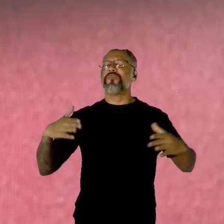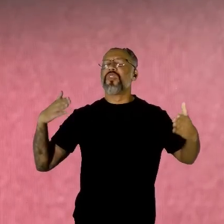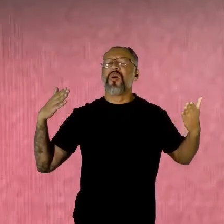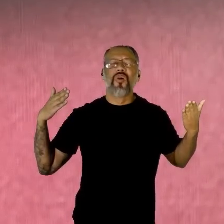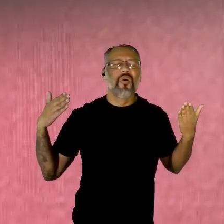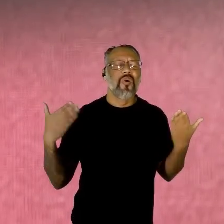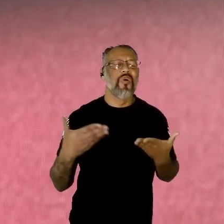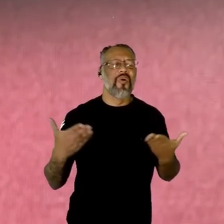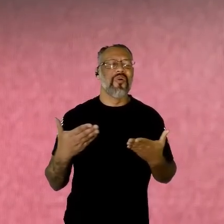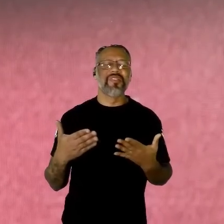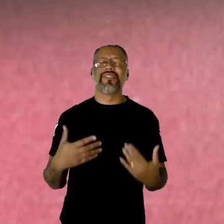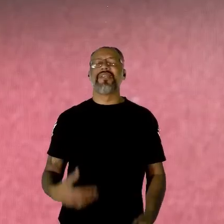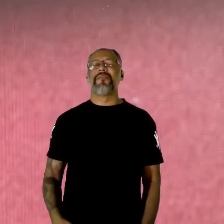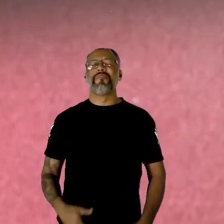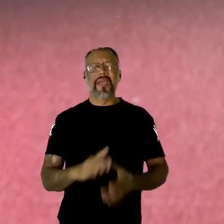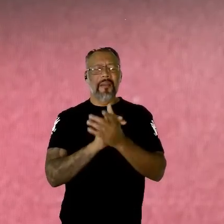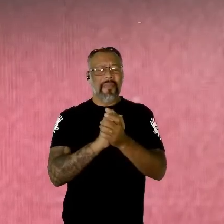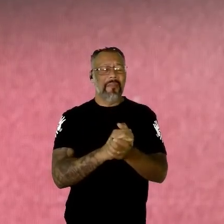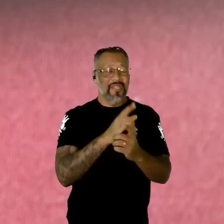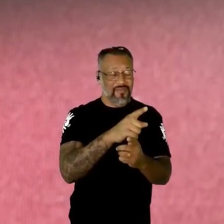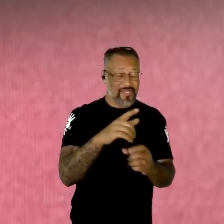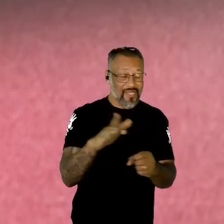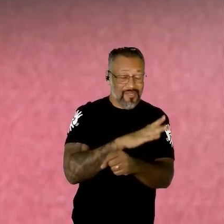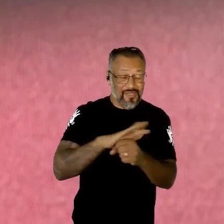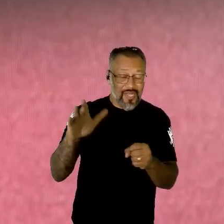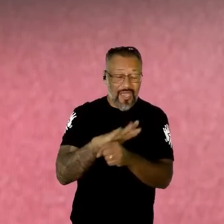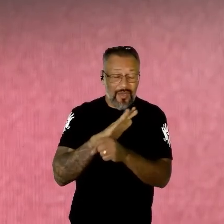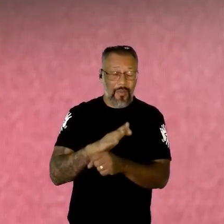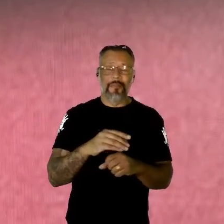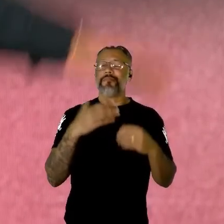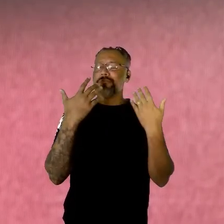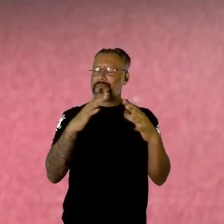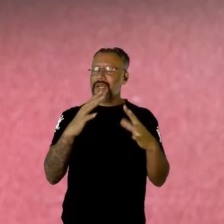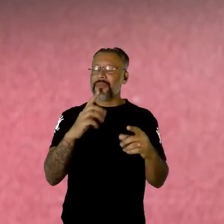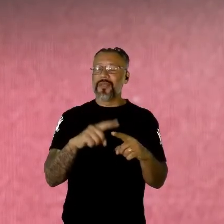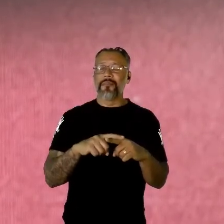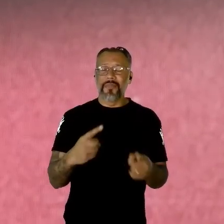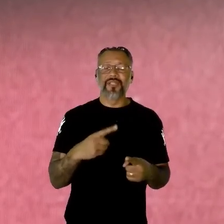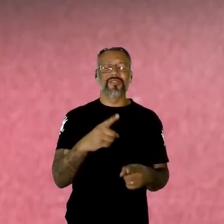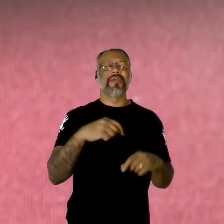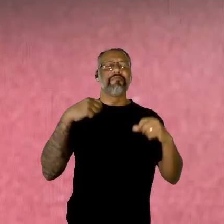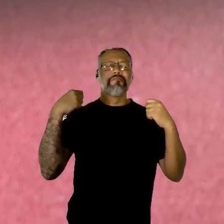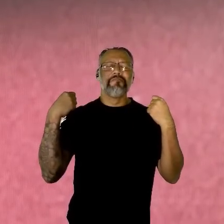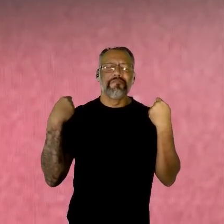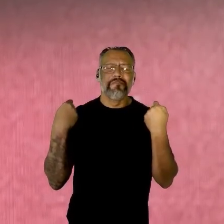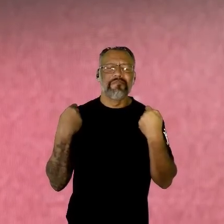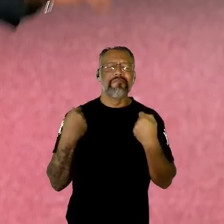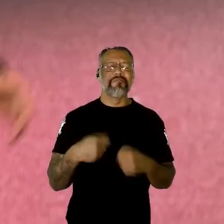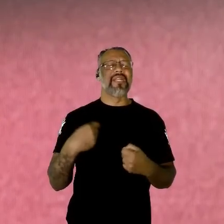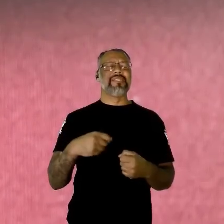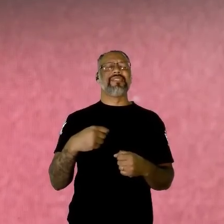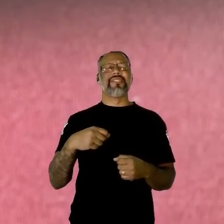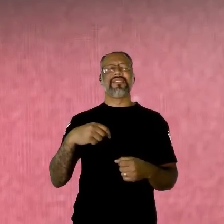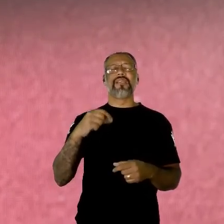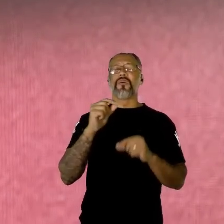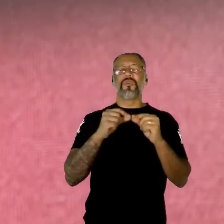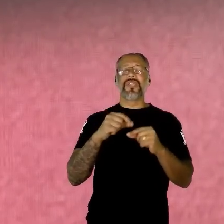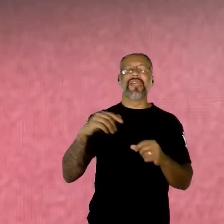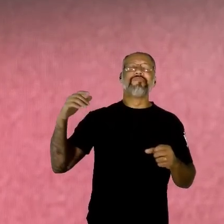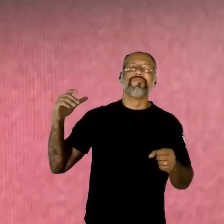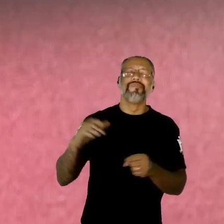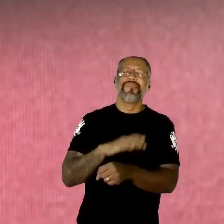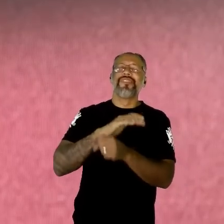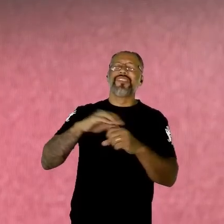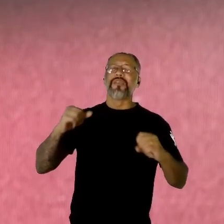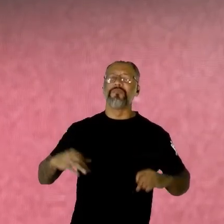Parabéns para você porque você é mas não basta ser tem que ser tomado da Glória tem que ser cheio